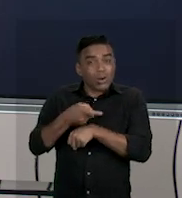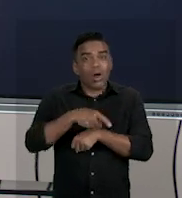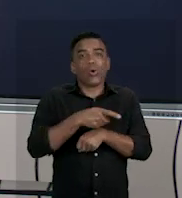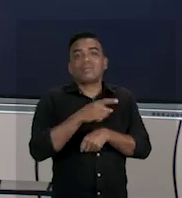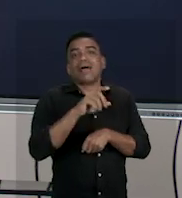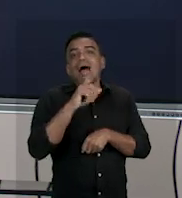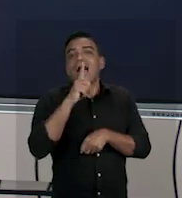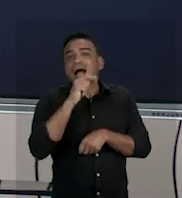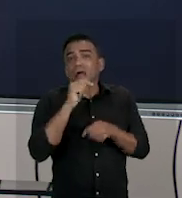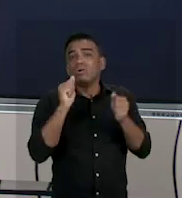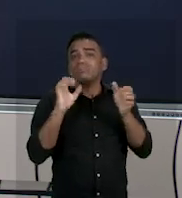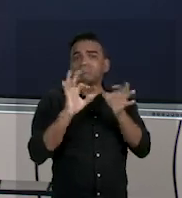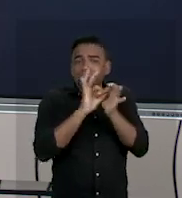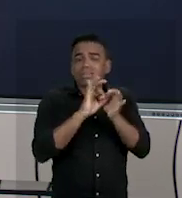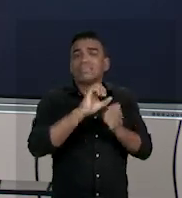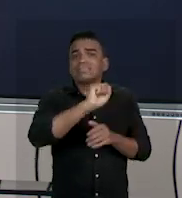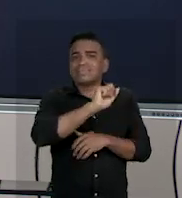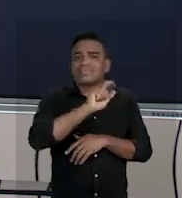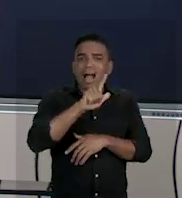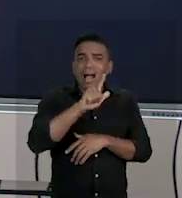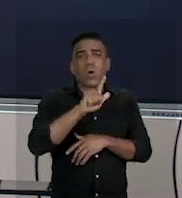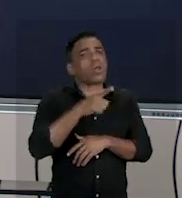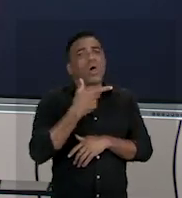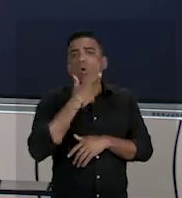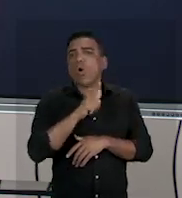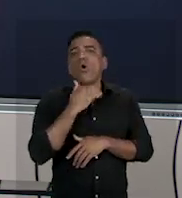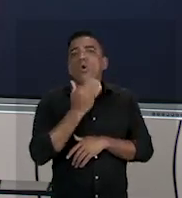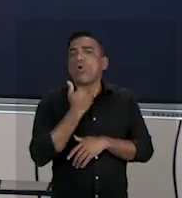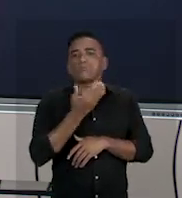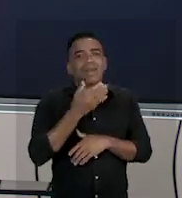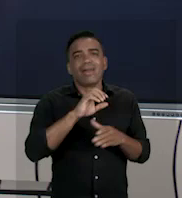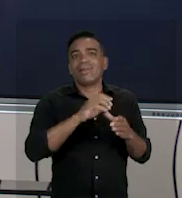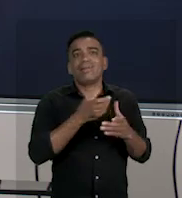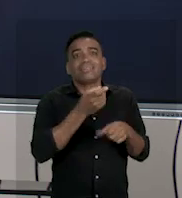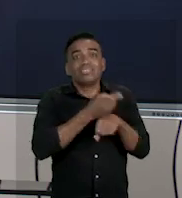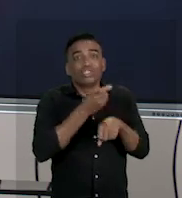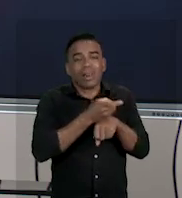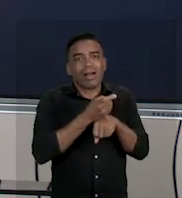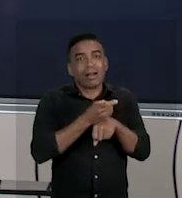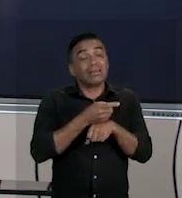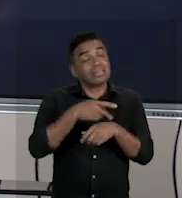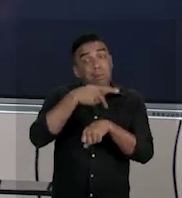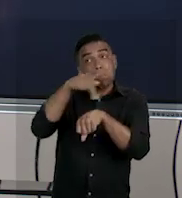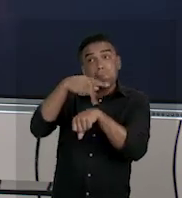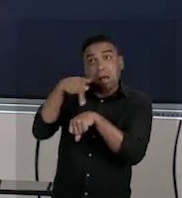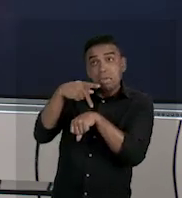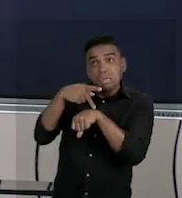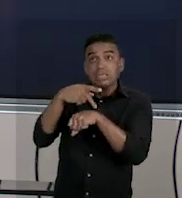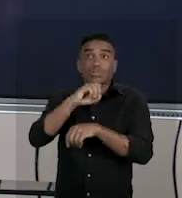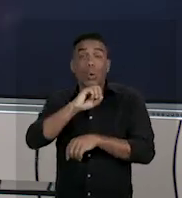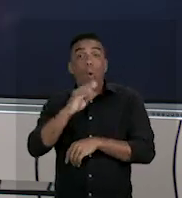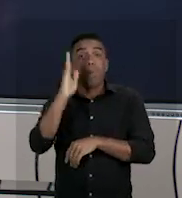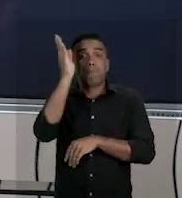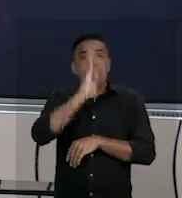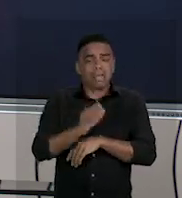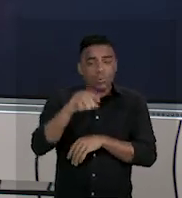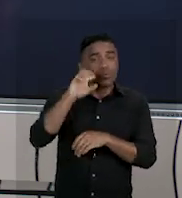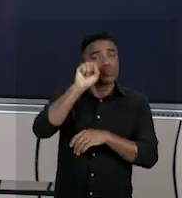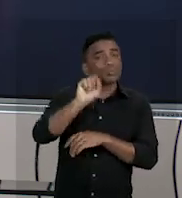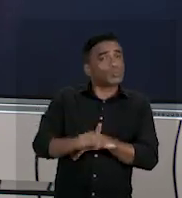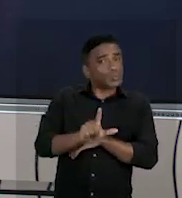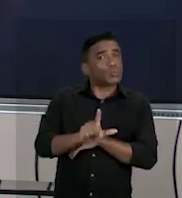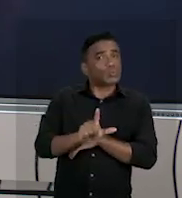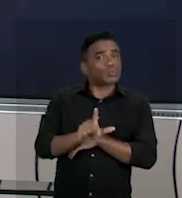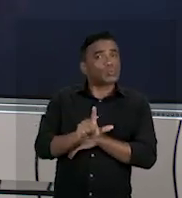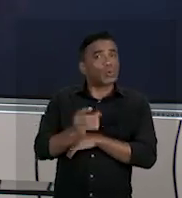nas regiões mais geladas do nosso Brasil, ou até mesmo nos países onde as temperaturas chegam abaixo de zero,